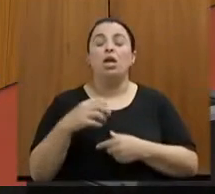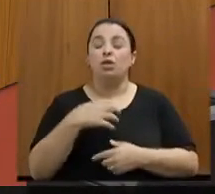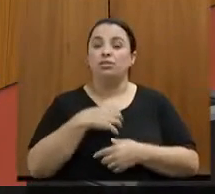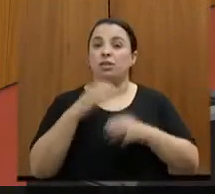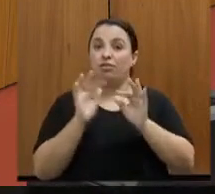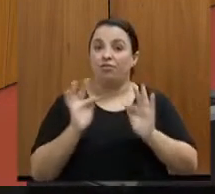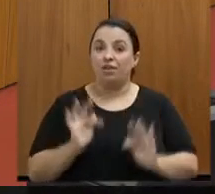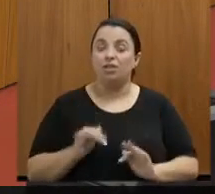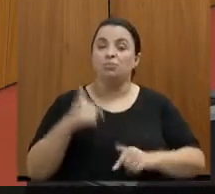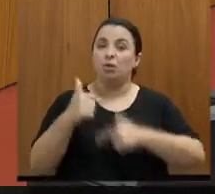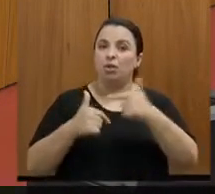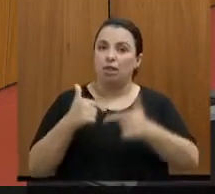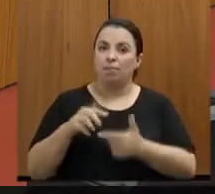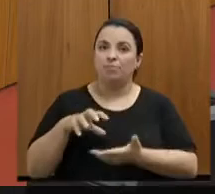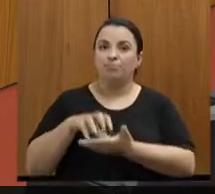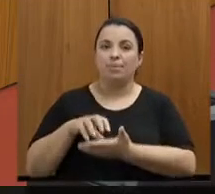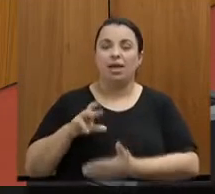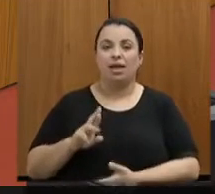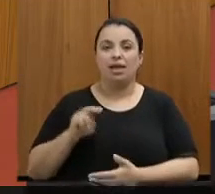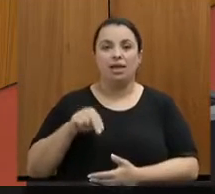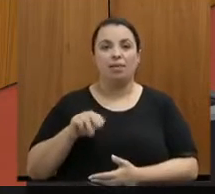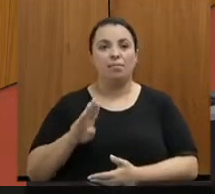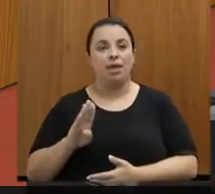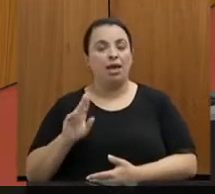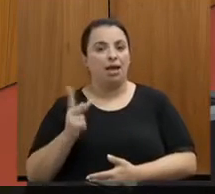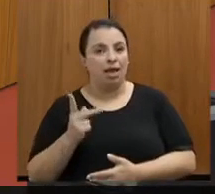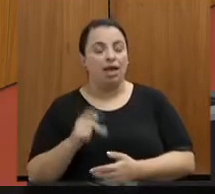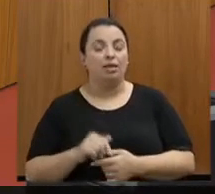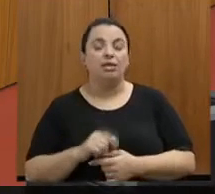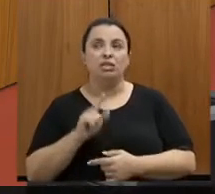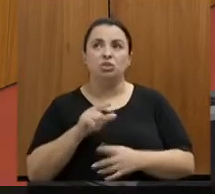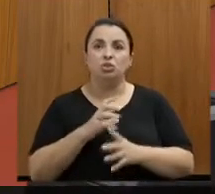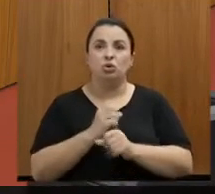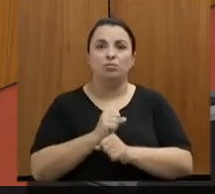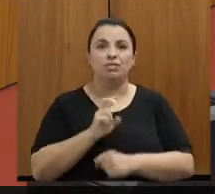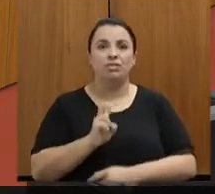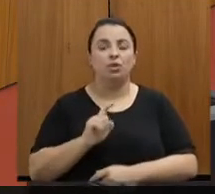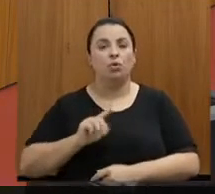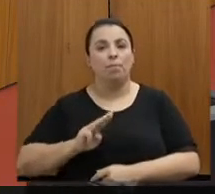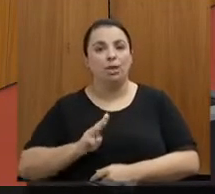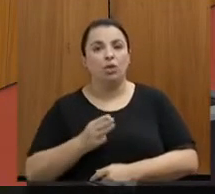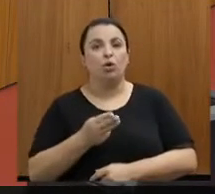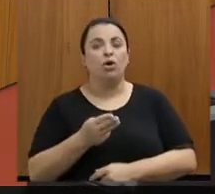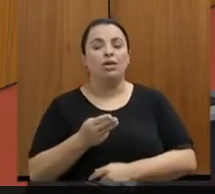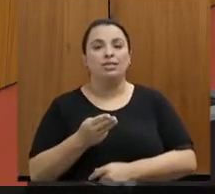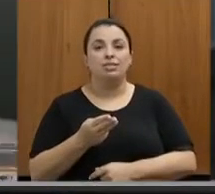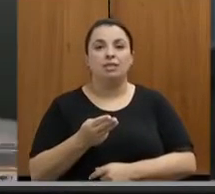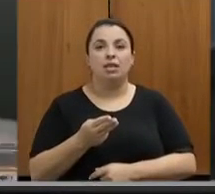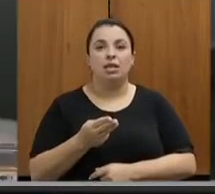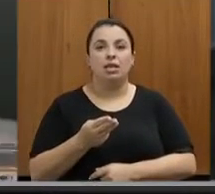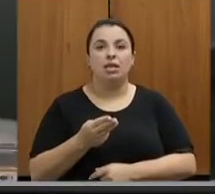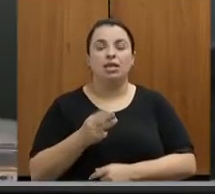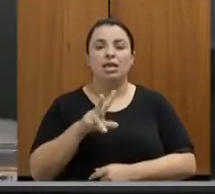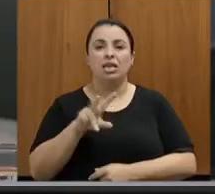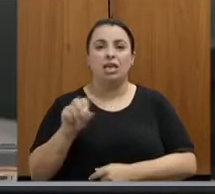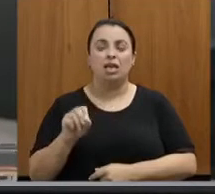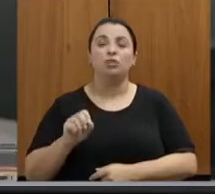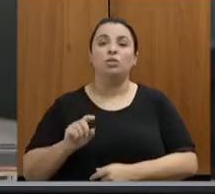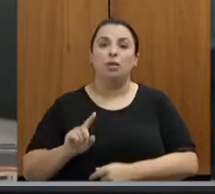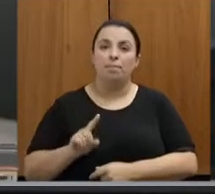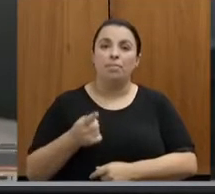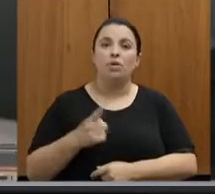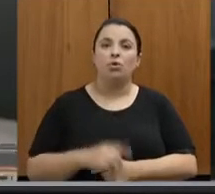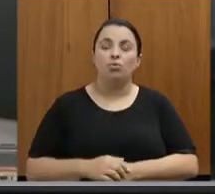e são 5,5 aplicados do Estado, 11 mil famílias que serão